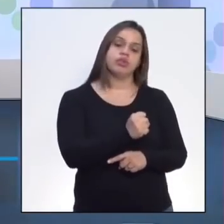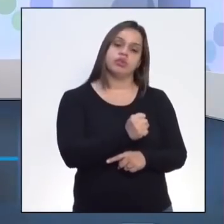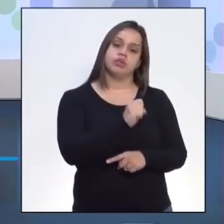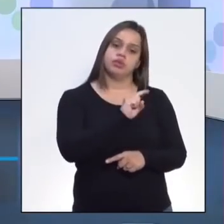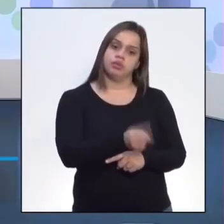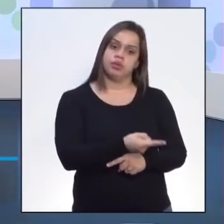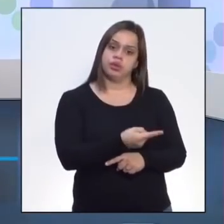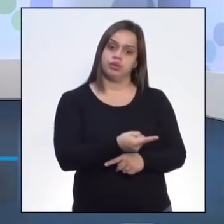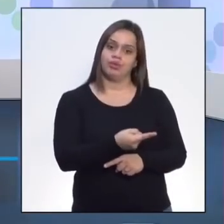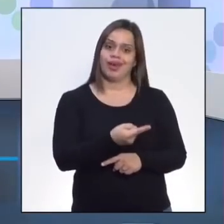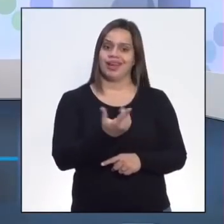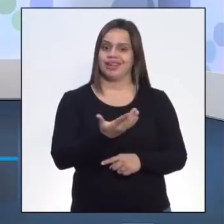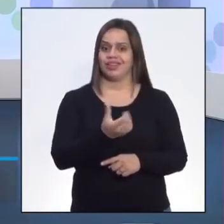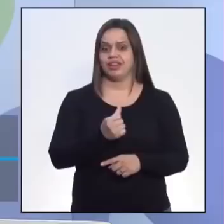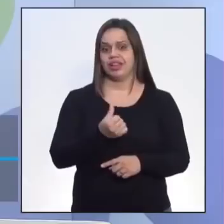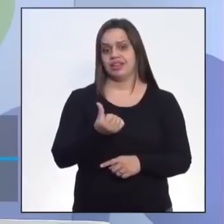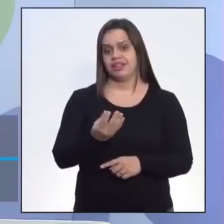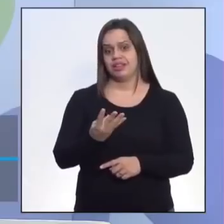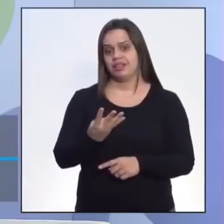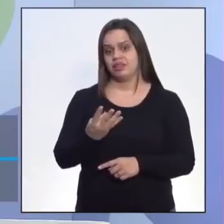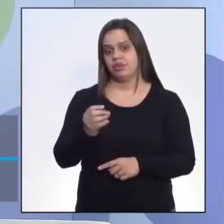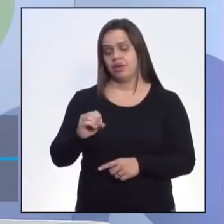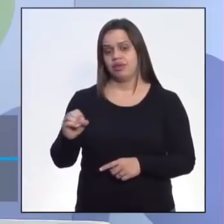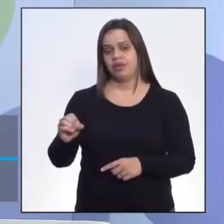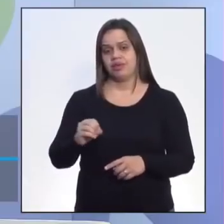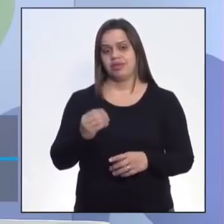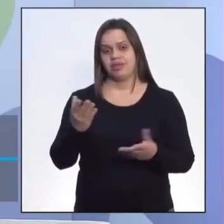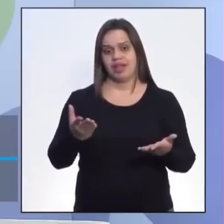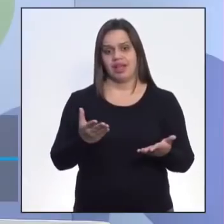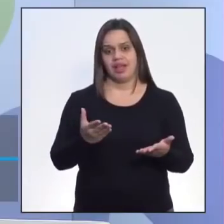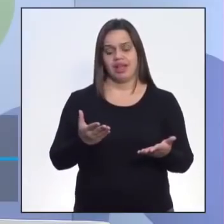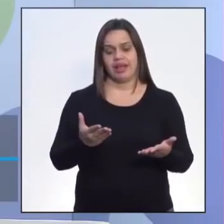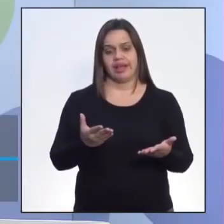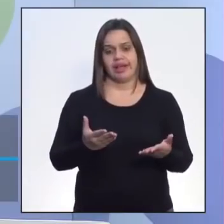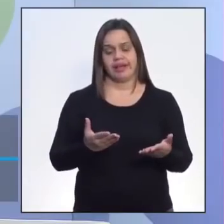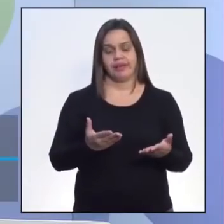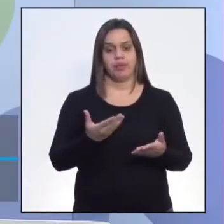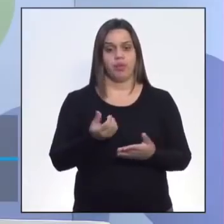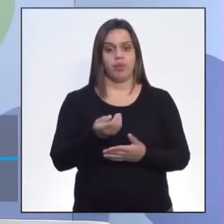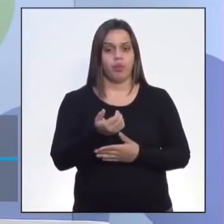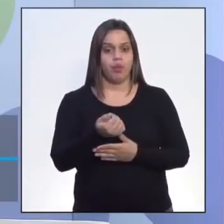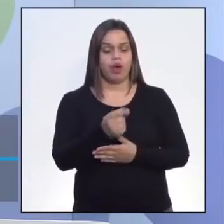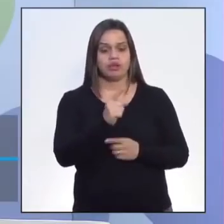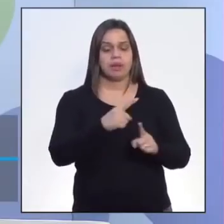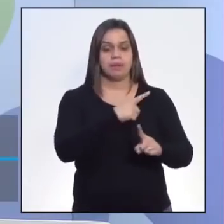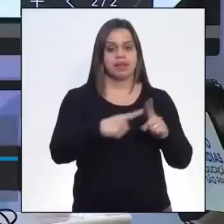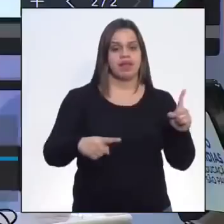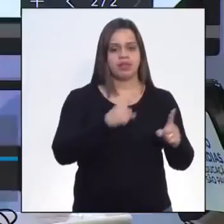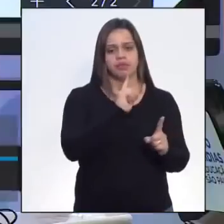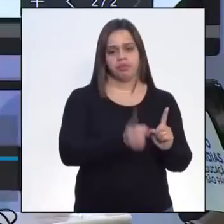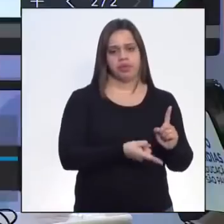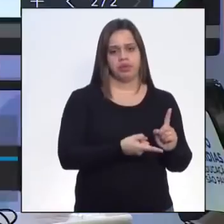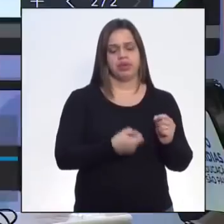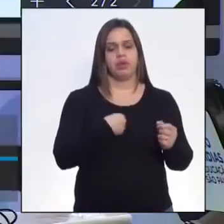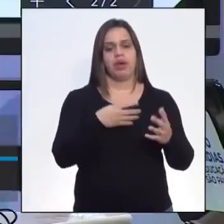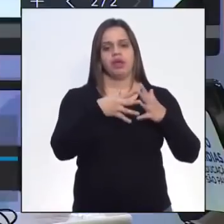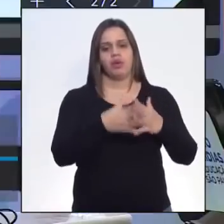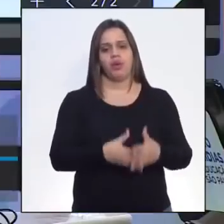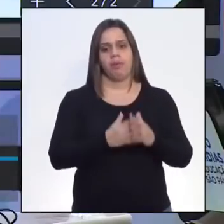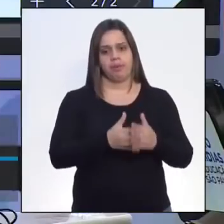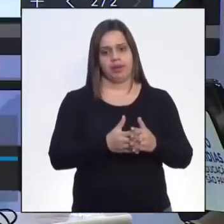muito, né? Passa quase que da metade do 1.000, né? Passa da metade do 1.000 e aí complica, né? Exatamente,